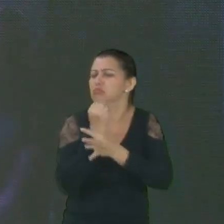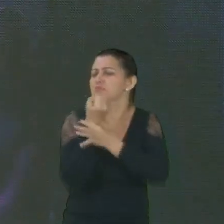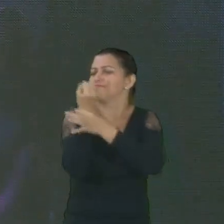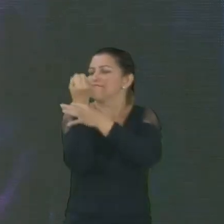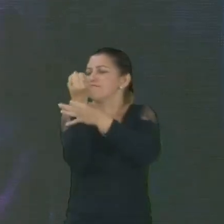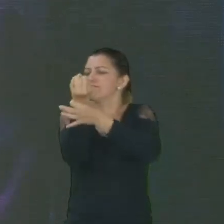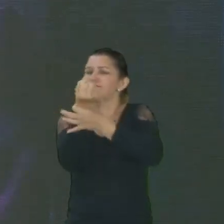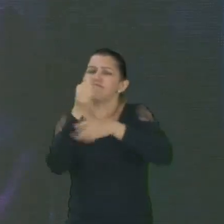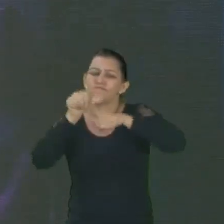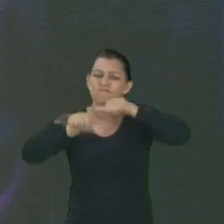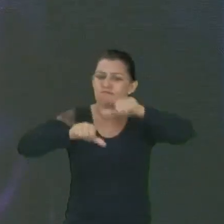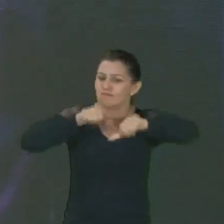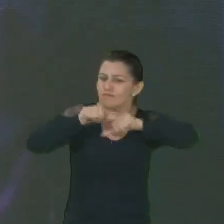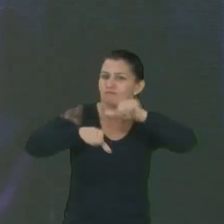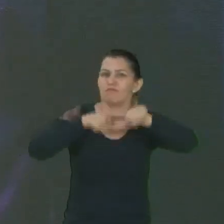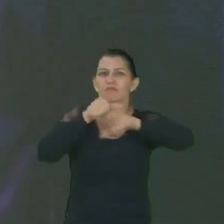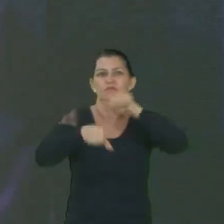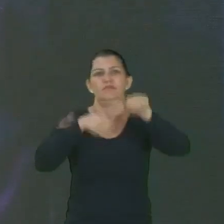reconciliação.